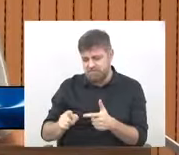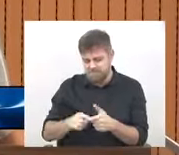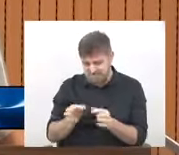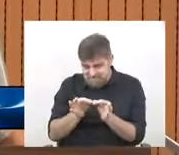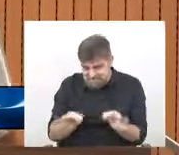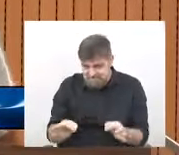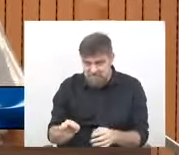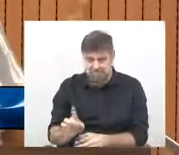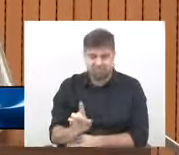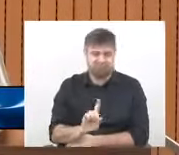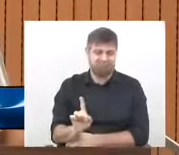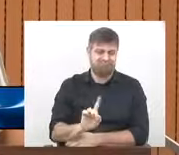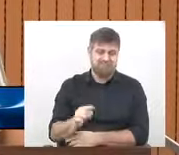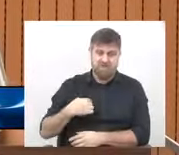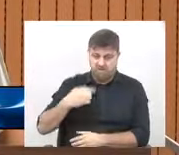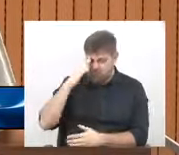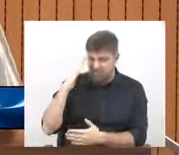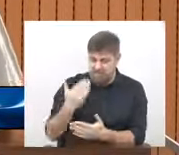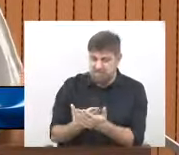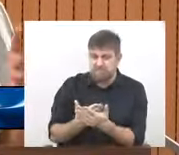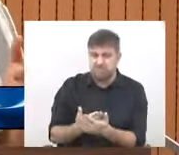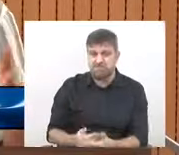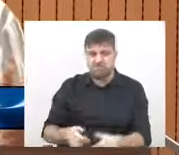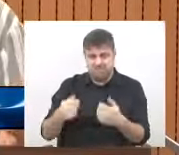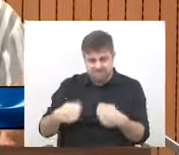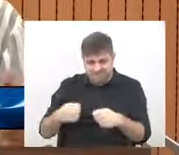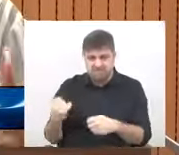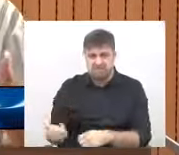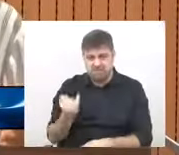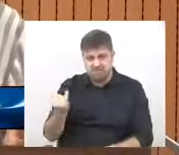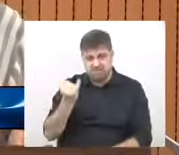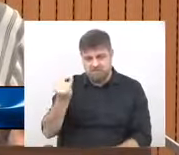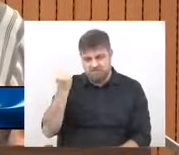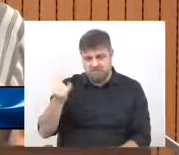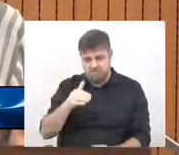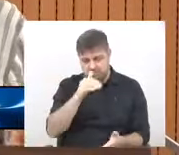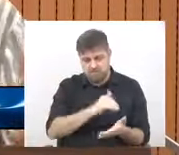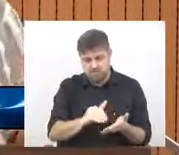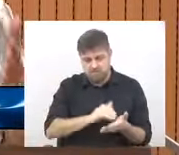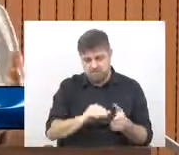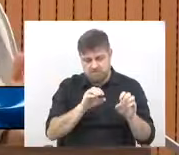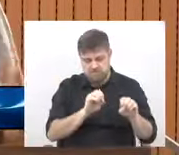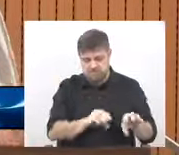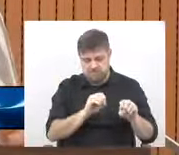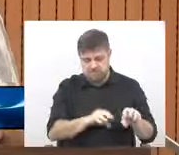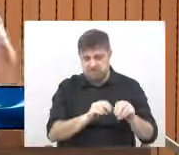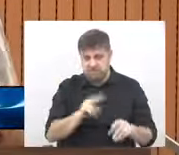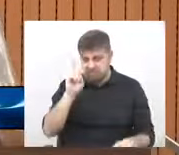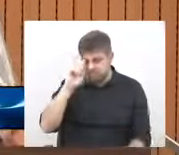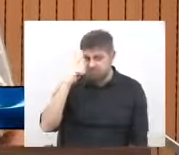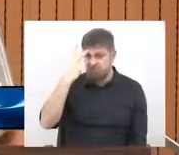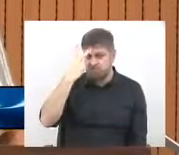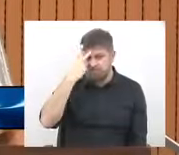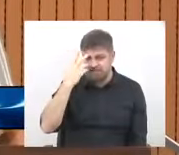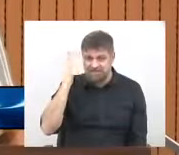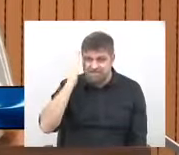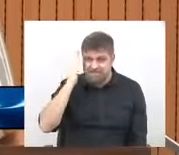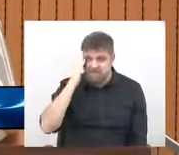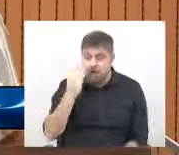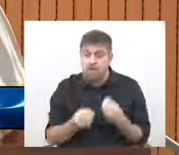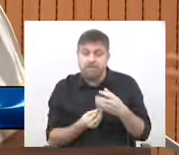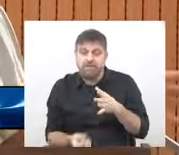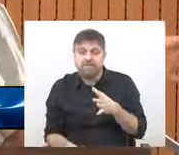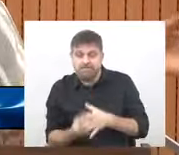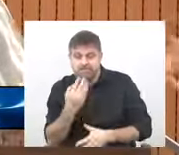simples. Eu acredito na necessidade, eu acredito que é importante que a Secretaria de Educação reveja uma tendência que tem sido